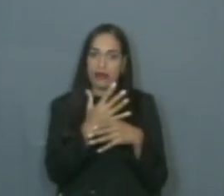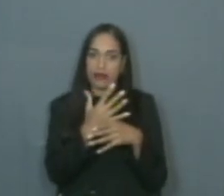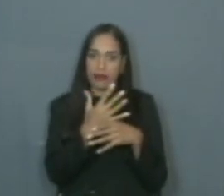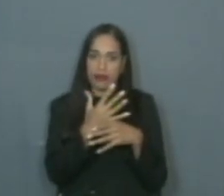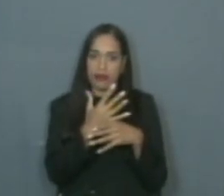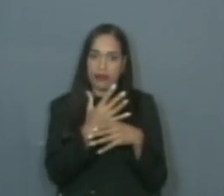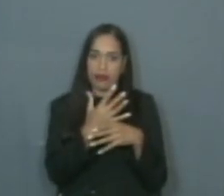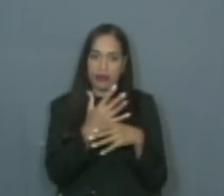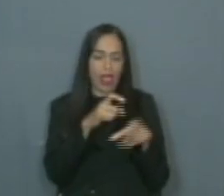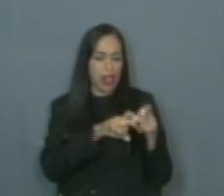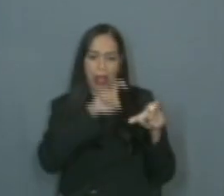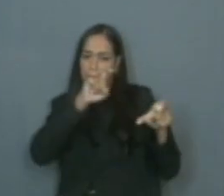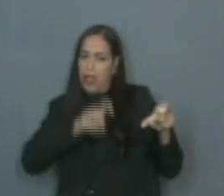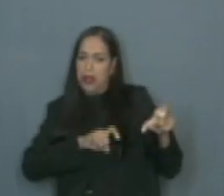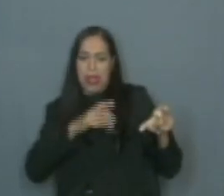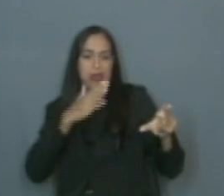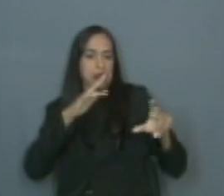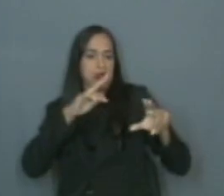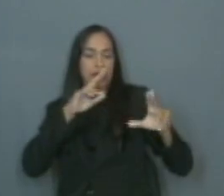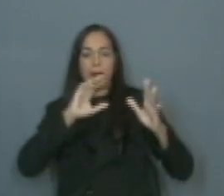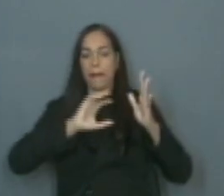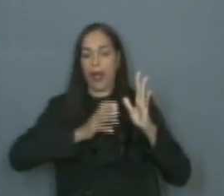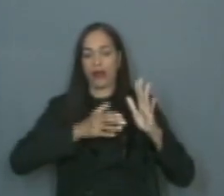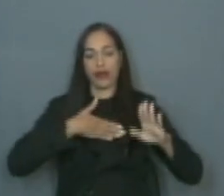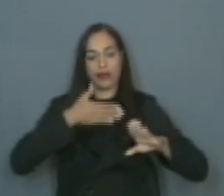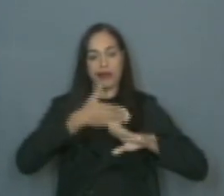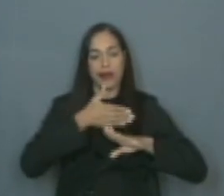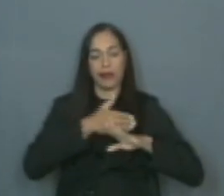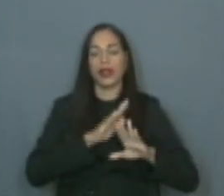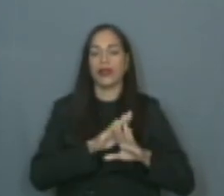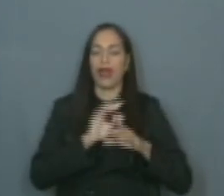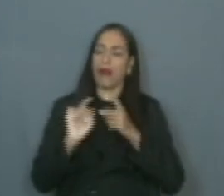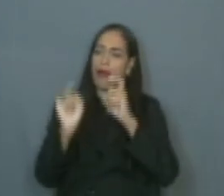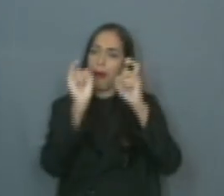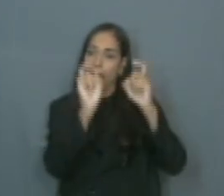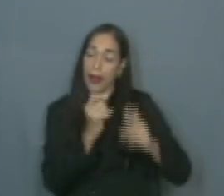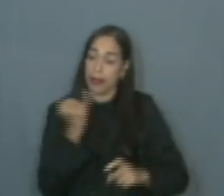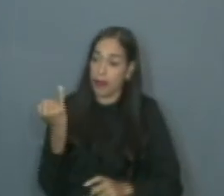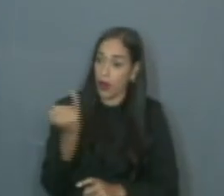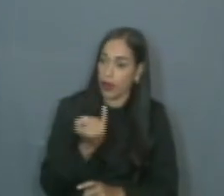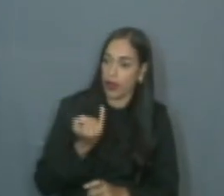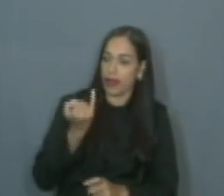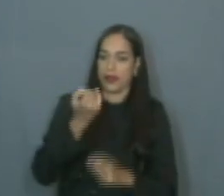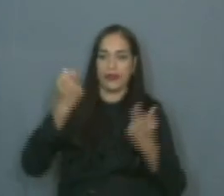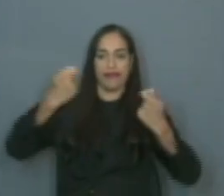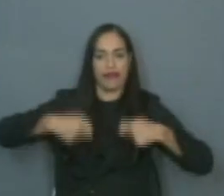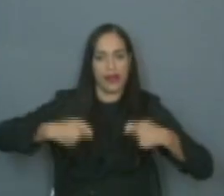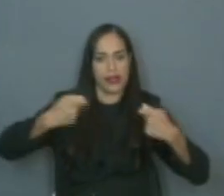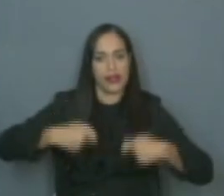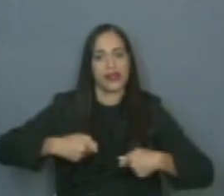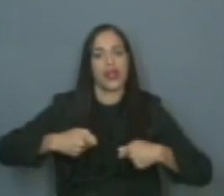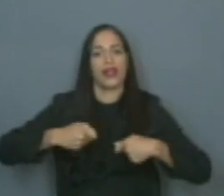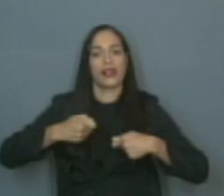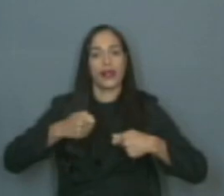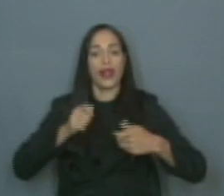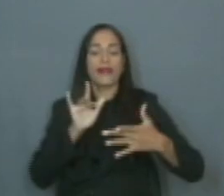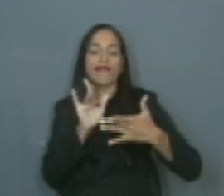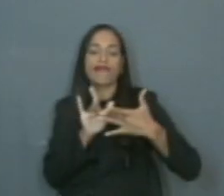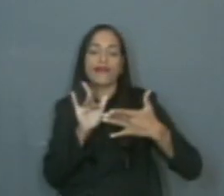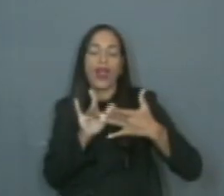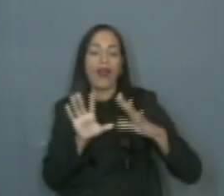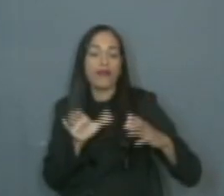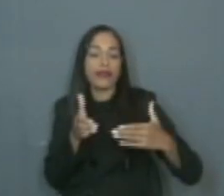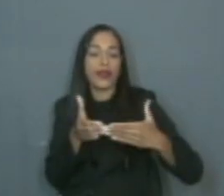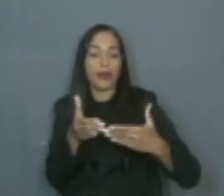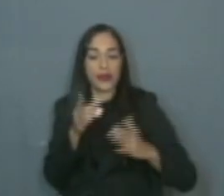partidárias. Podemos protagonizar debates importantes e necessários nesse sentido, inclusive aproximando a